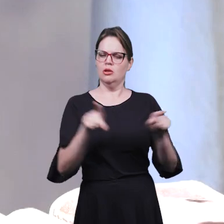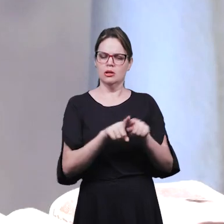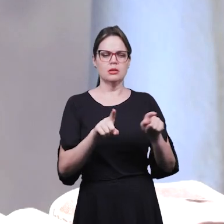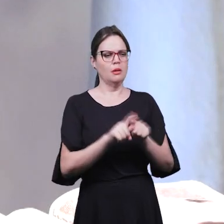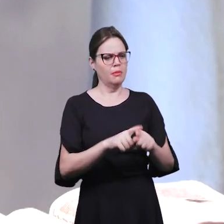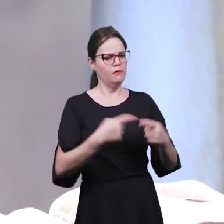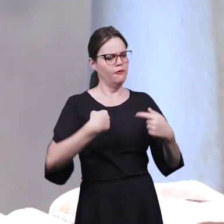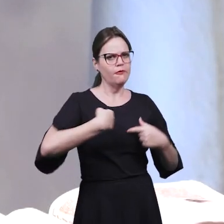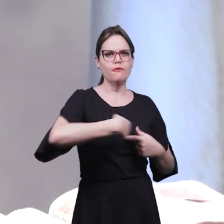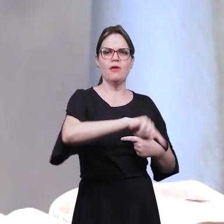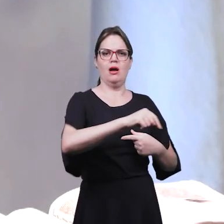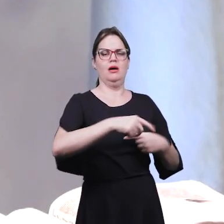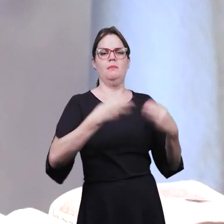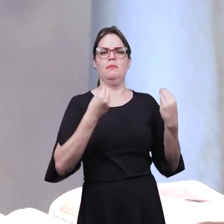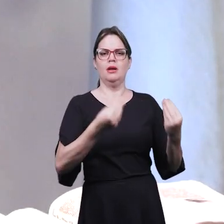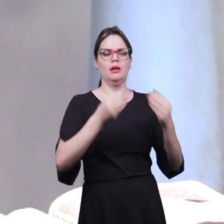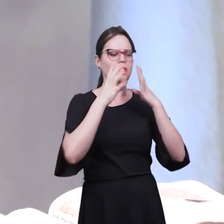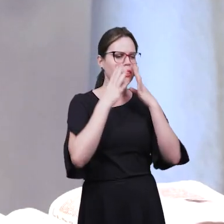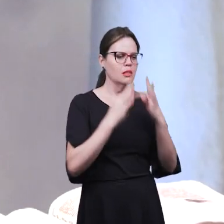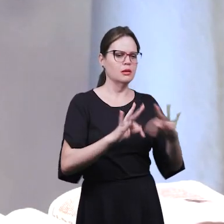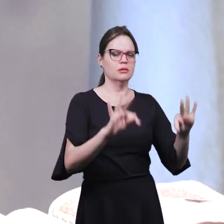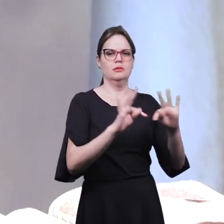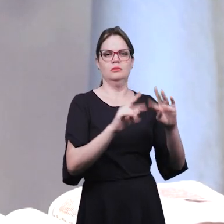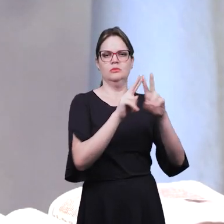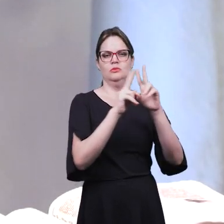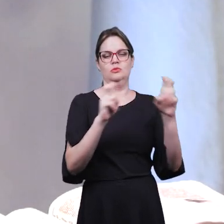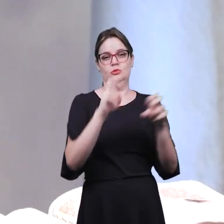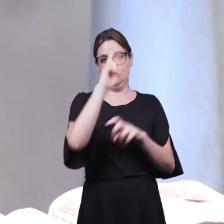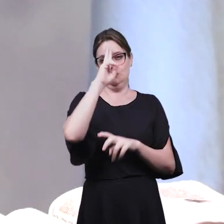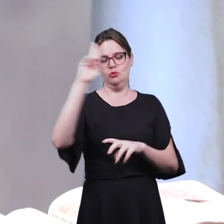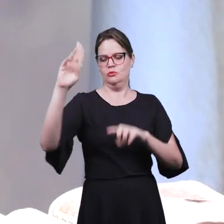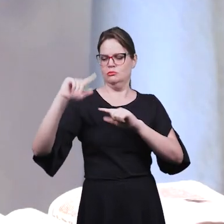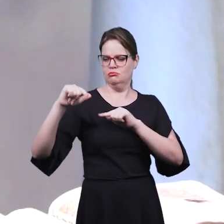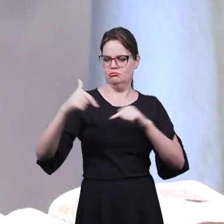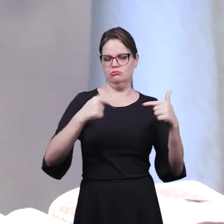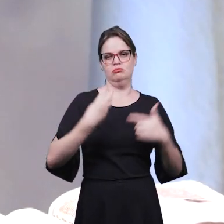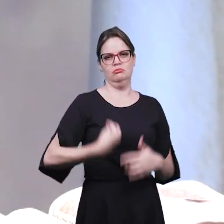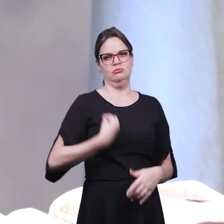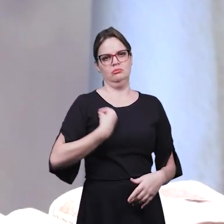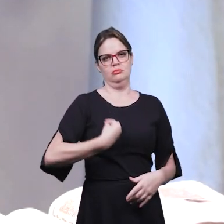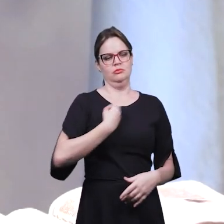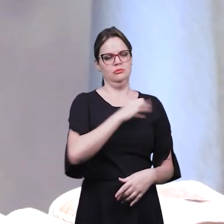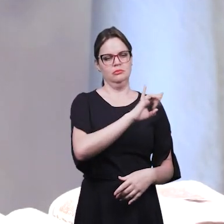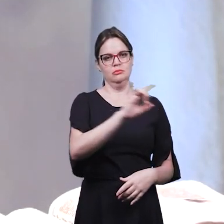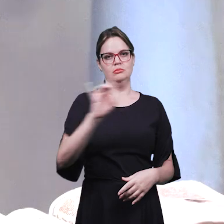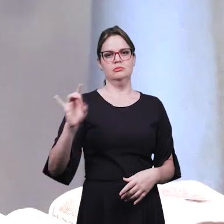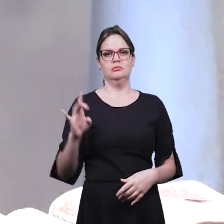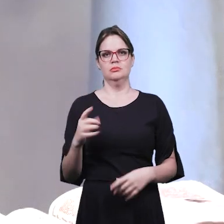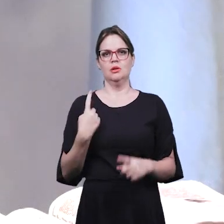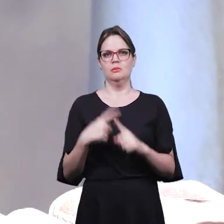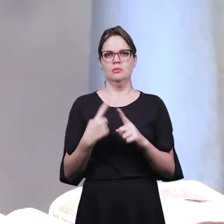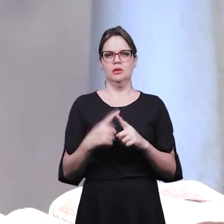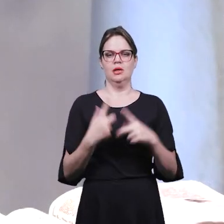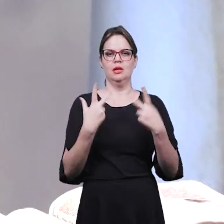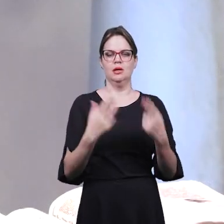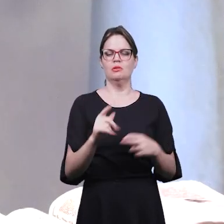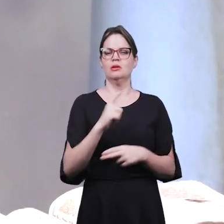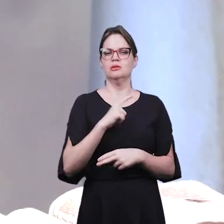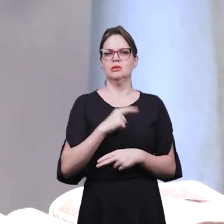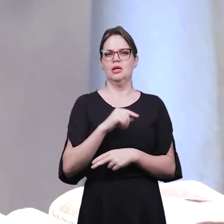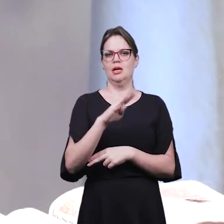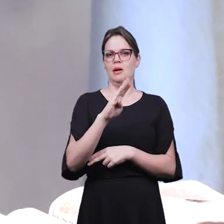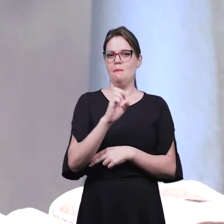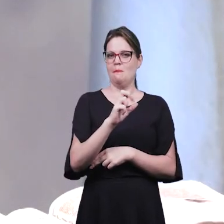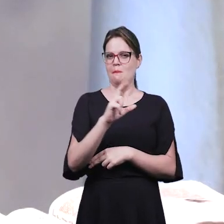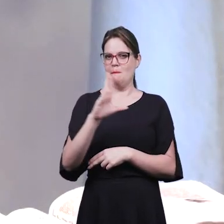palavra. Então, provável que esse homem é um canal, assim como aquele barro foi o